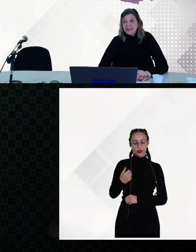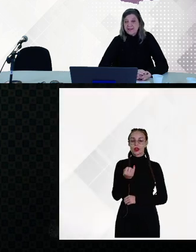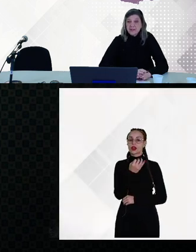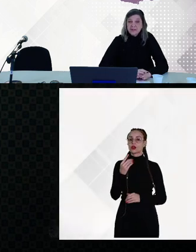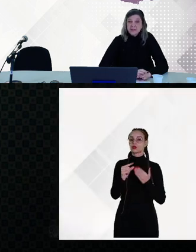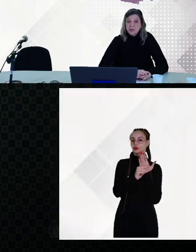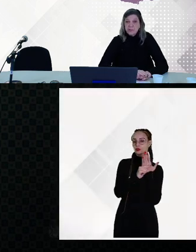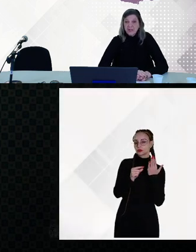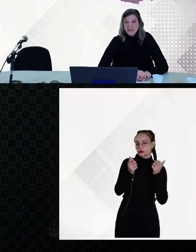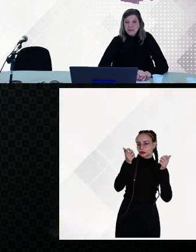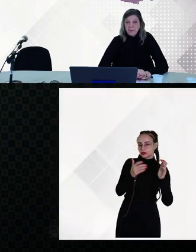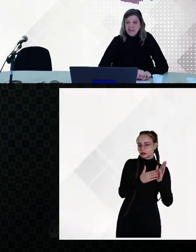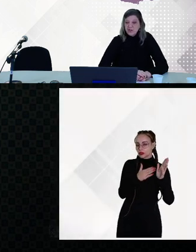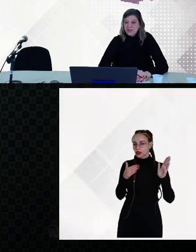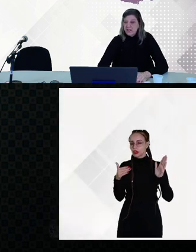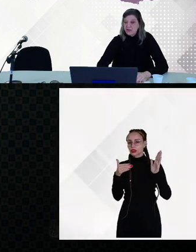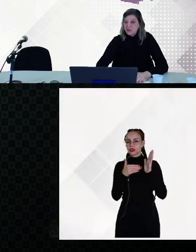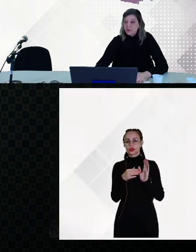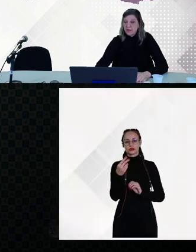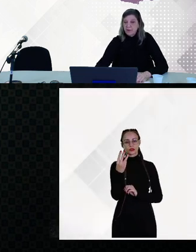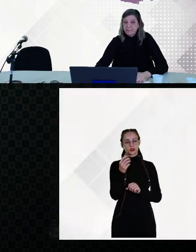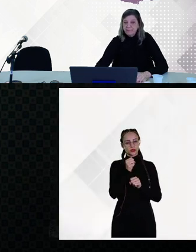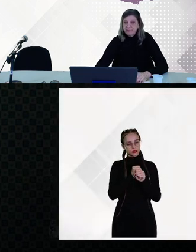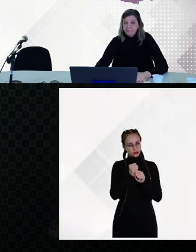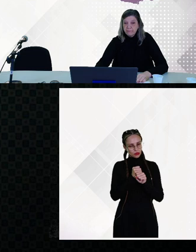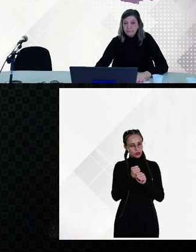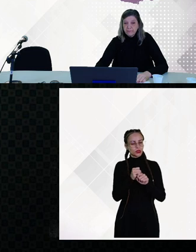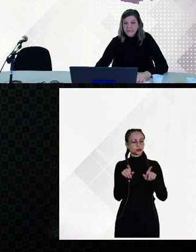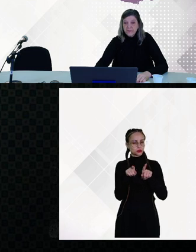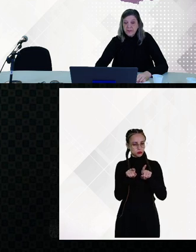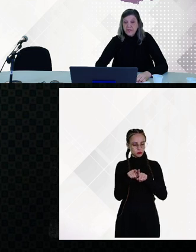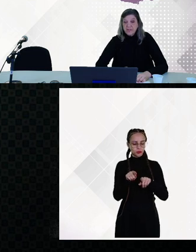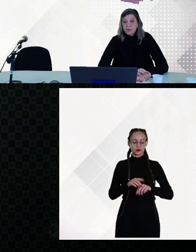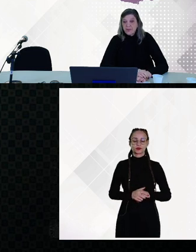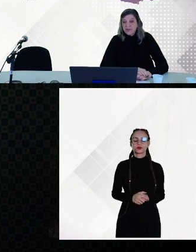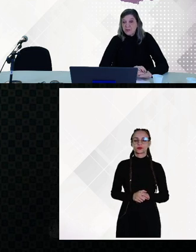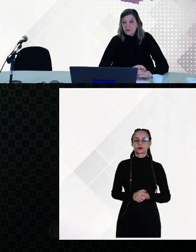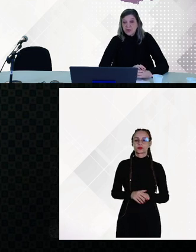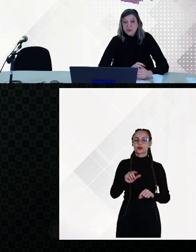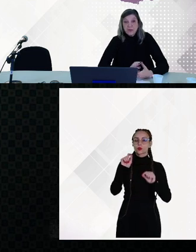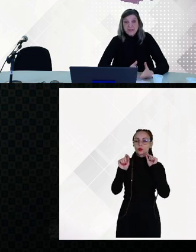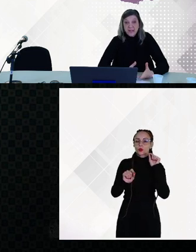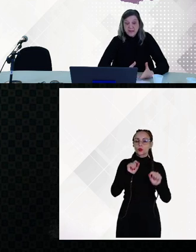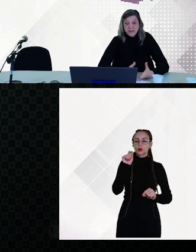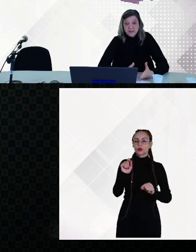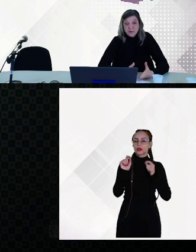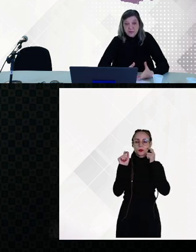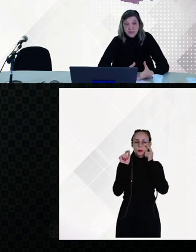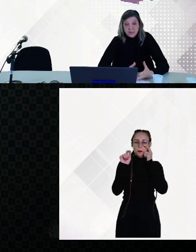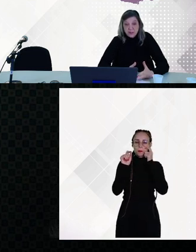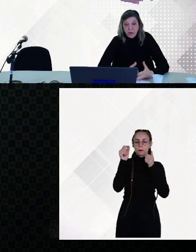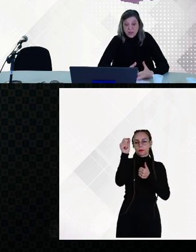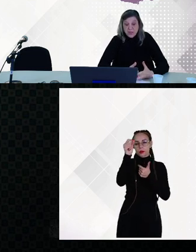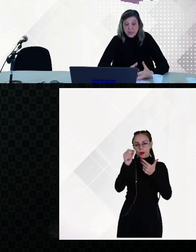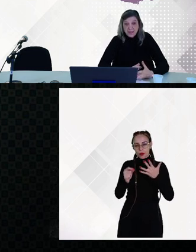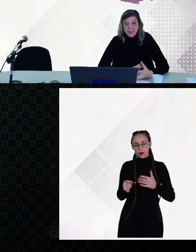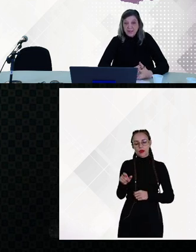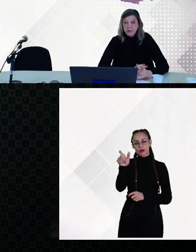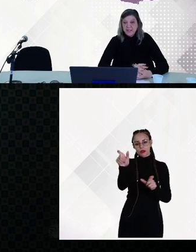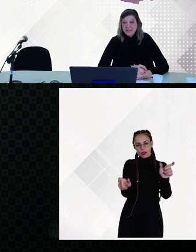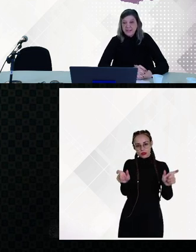até 3 anos pela questão da plasticidade neuronal. Então, quais são as condições, né, que esses estudantes